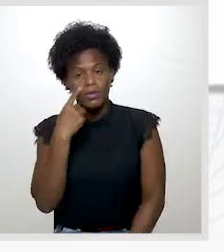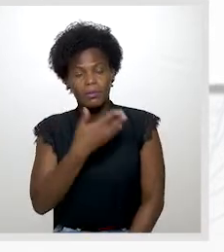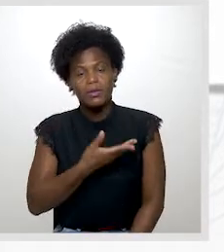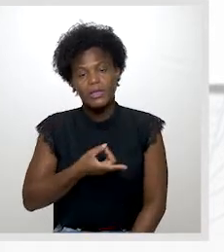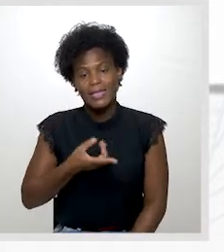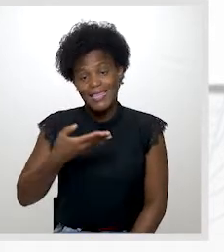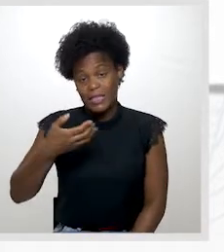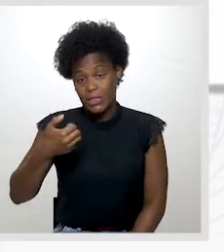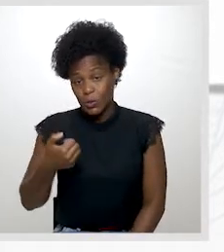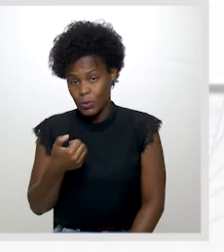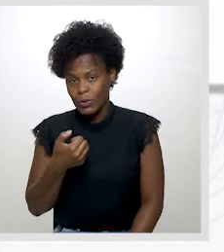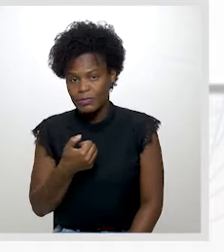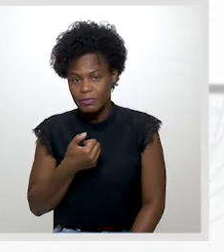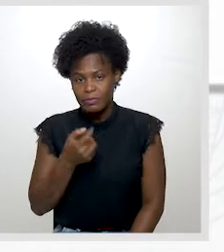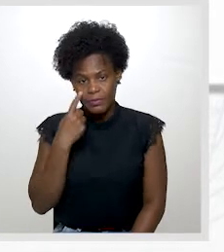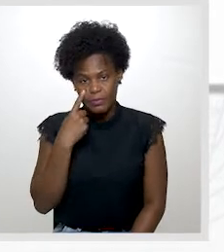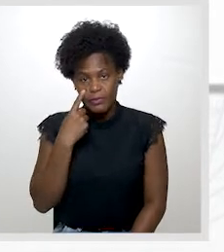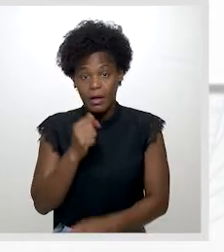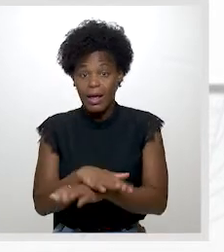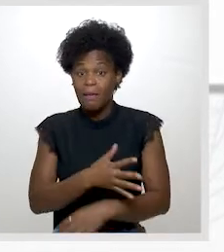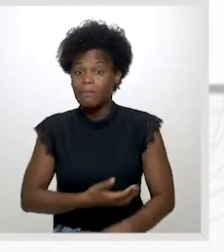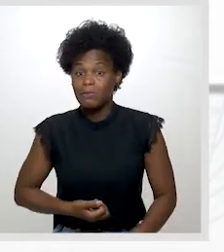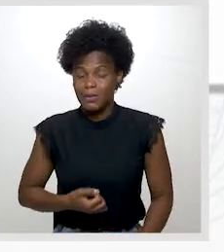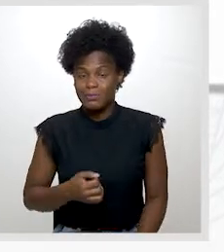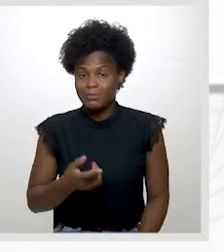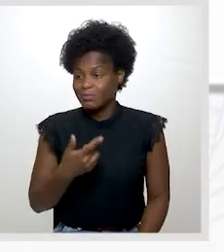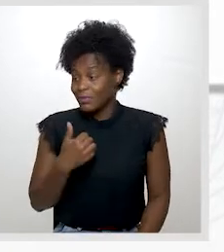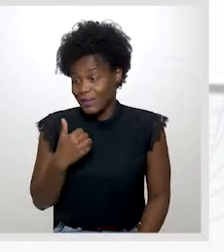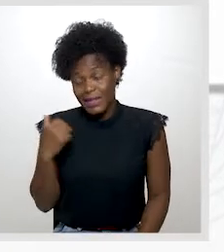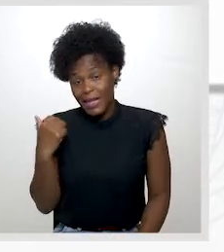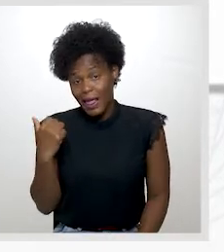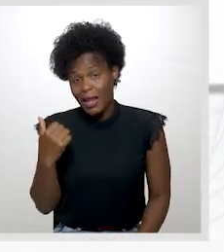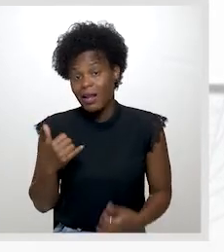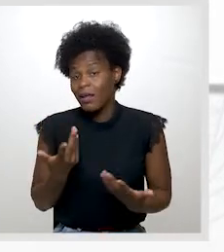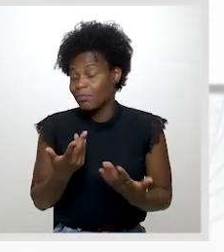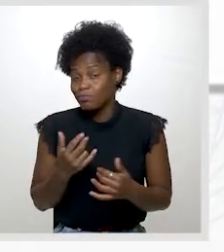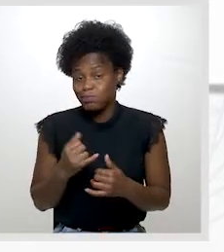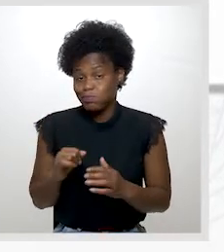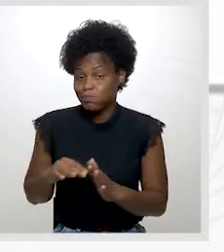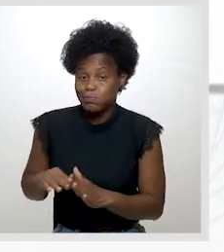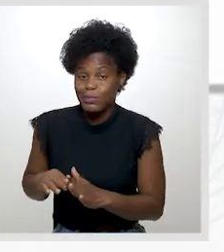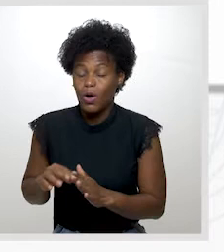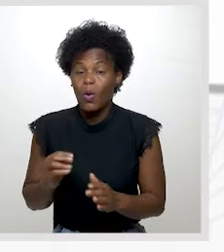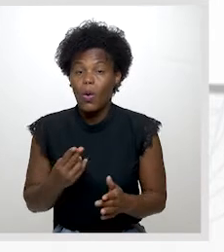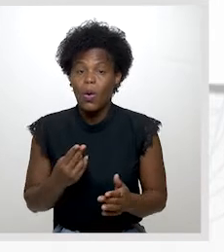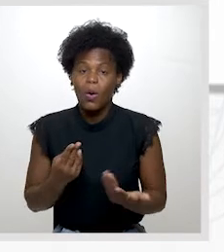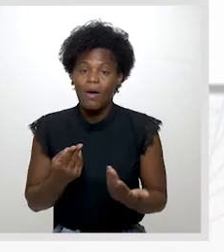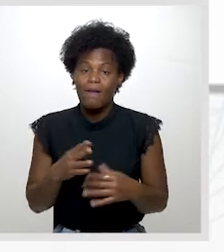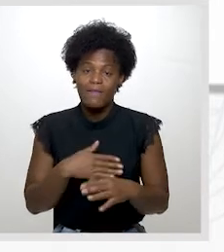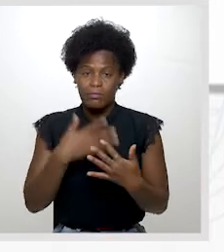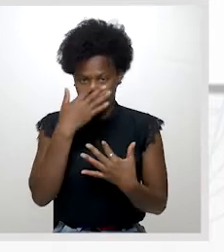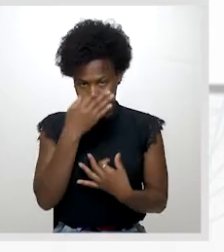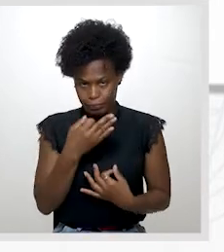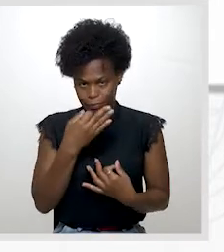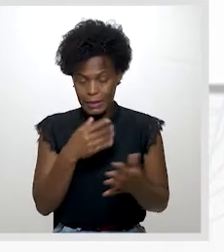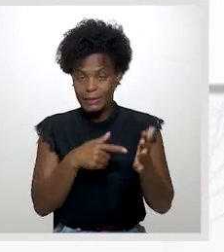em 1975, o desemprego, que não o impediria, porém, nem de manter uma postura